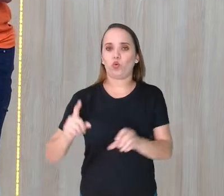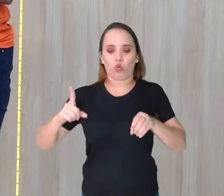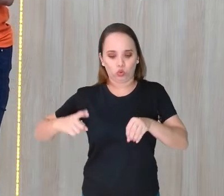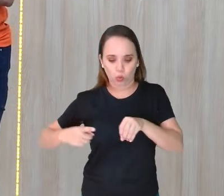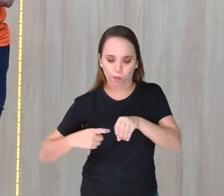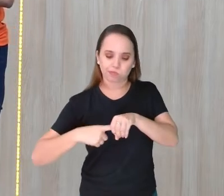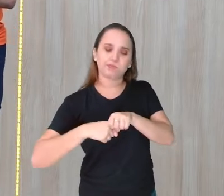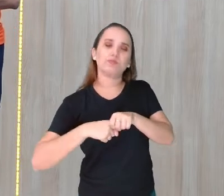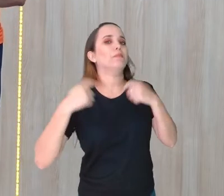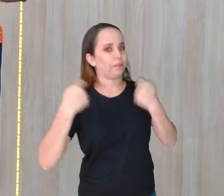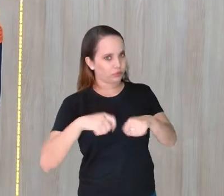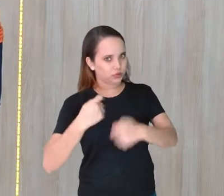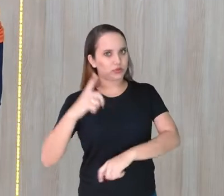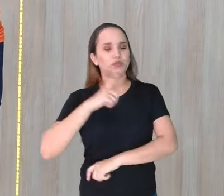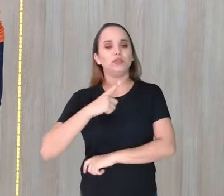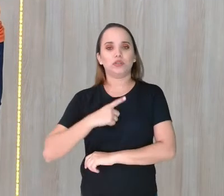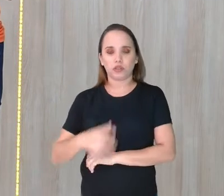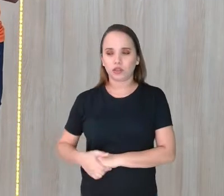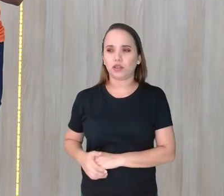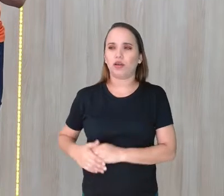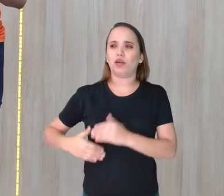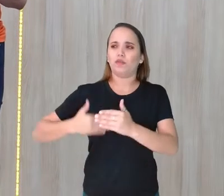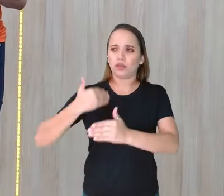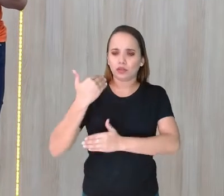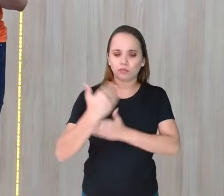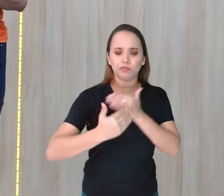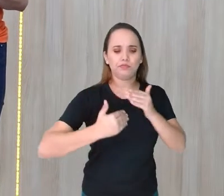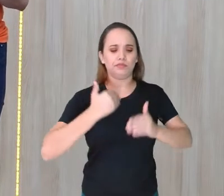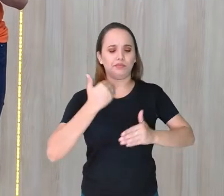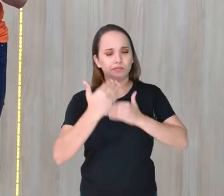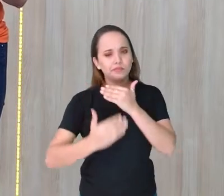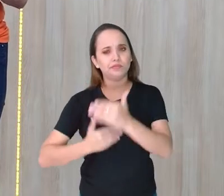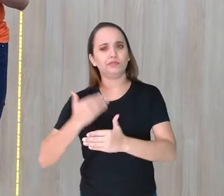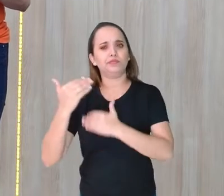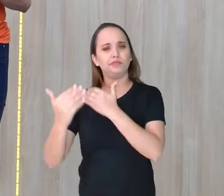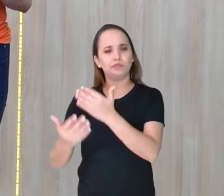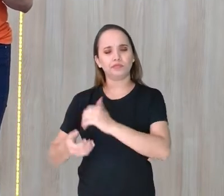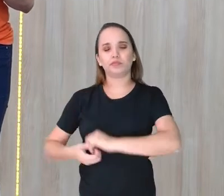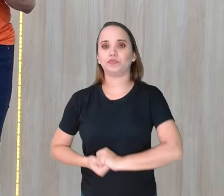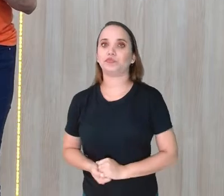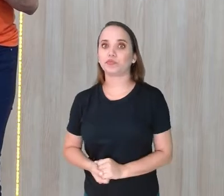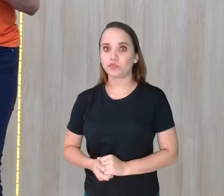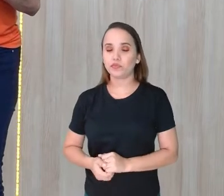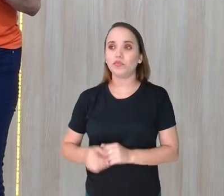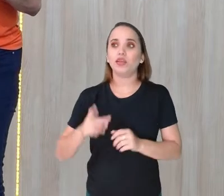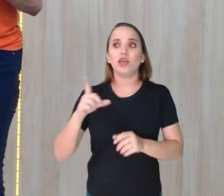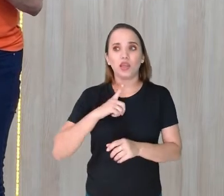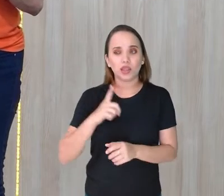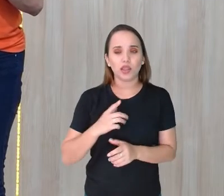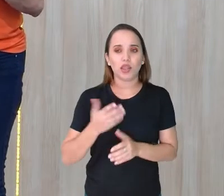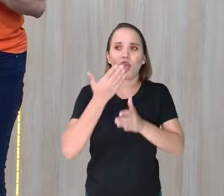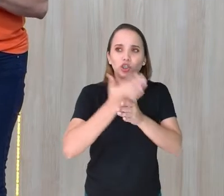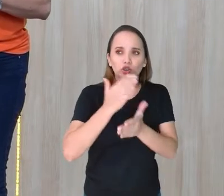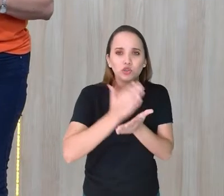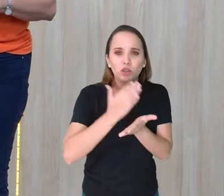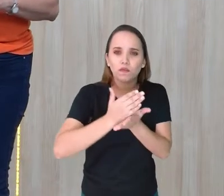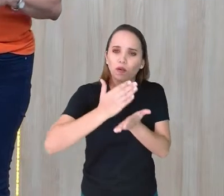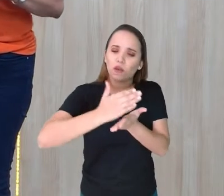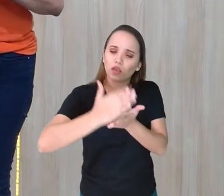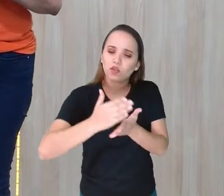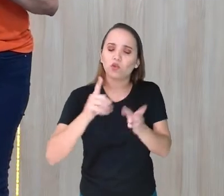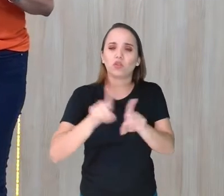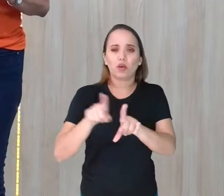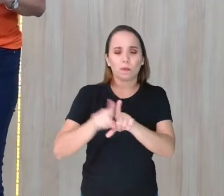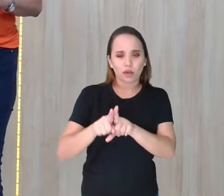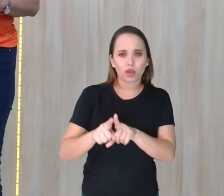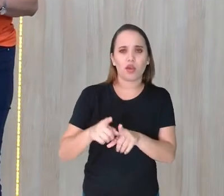é a fecundação, passa por todas as etapas, e nessas etapas de divisão celular, aí vem o embrião e